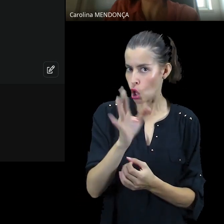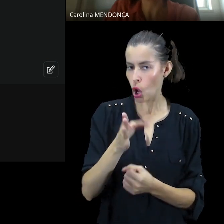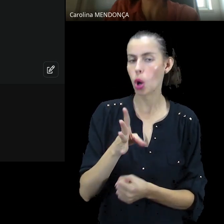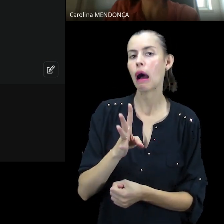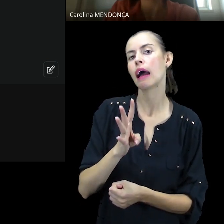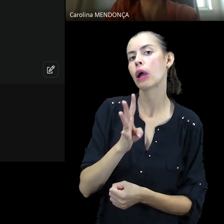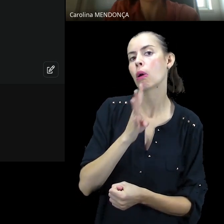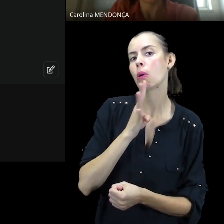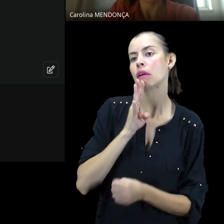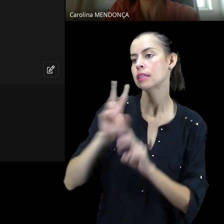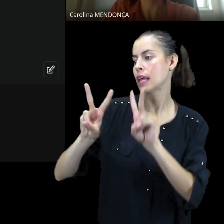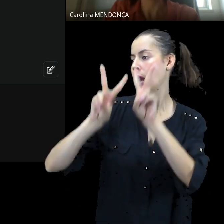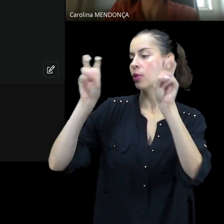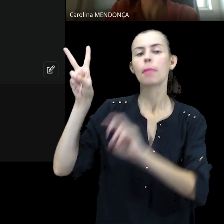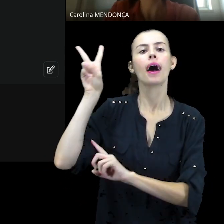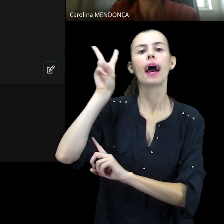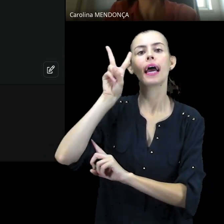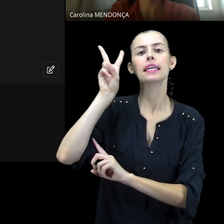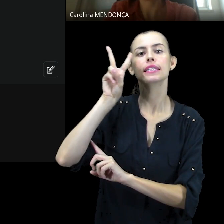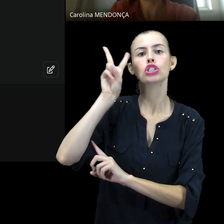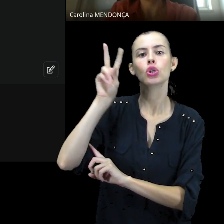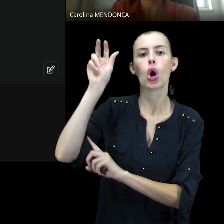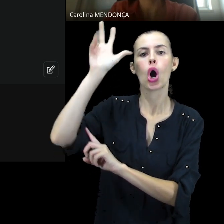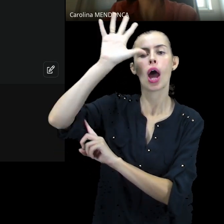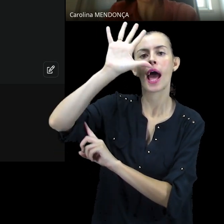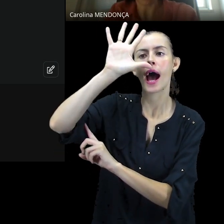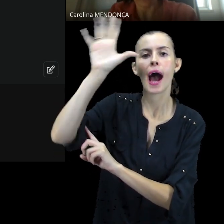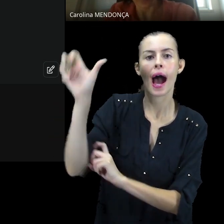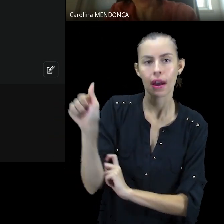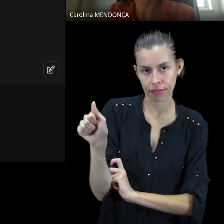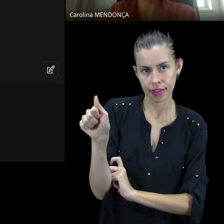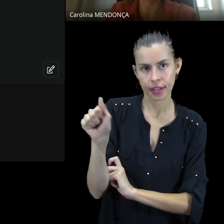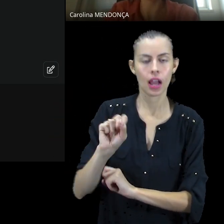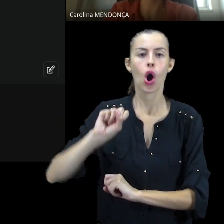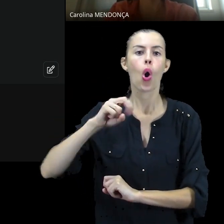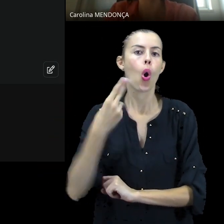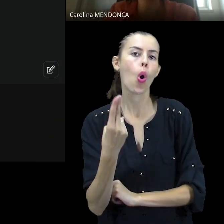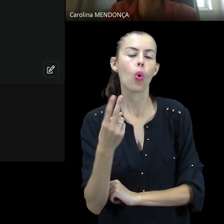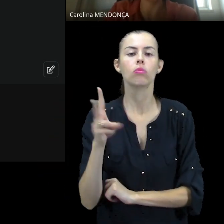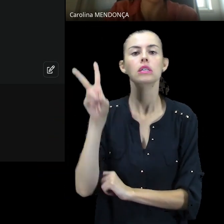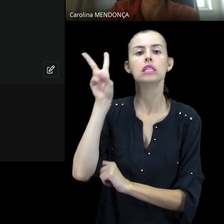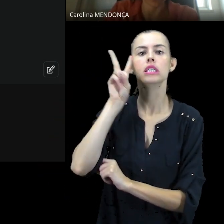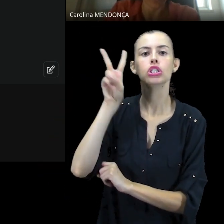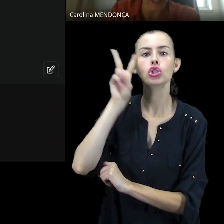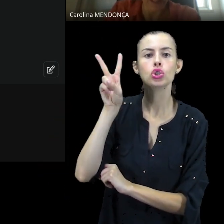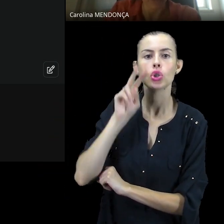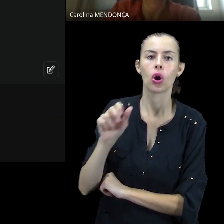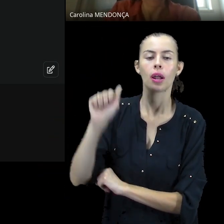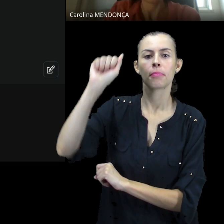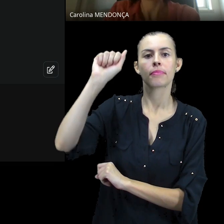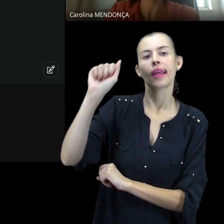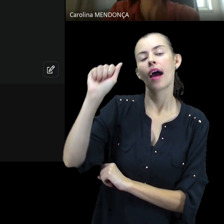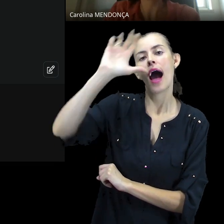que vão muito além de um conhecimento sobre história da África ou sobre cultura africana no